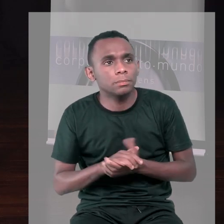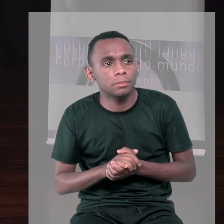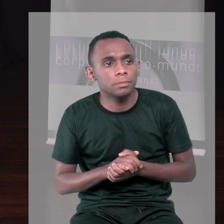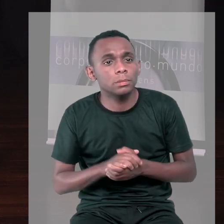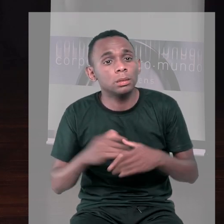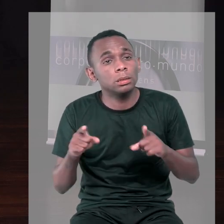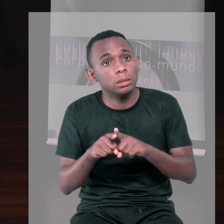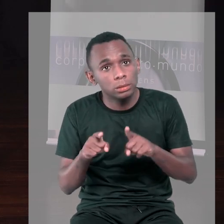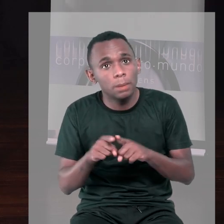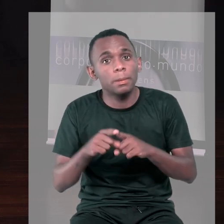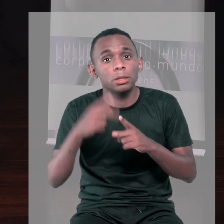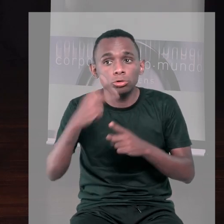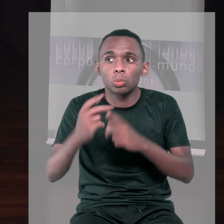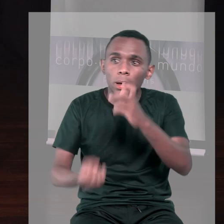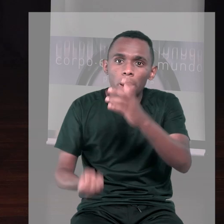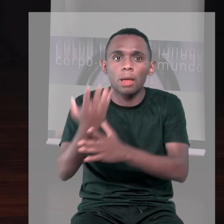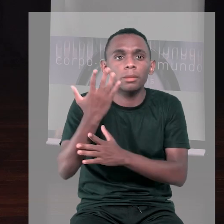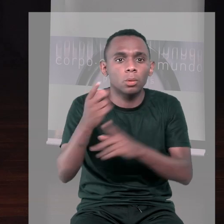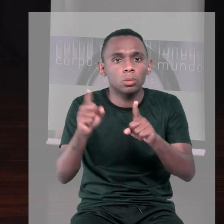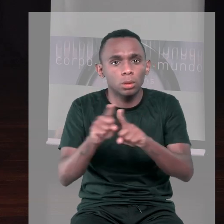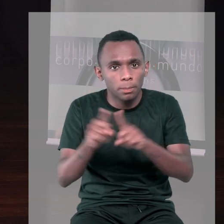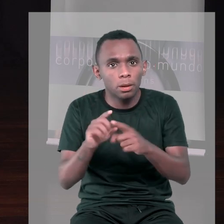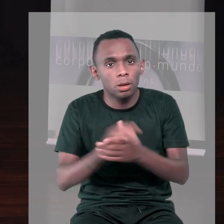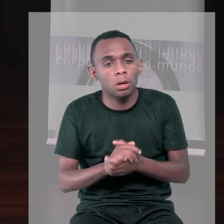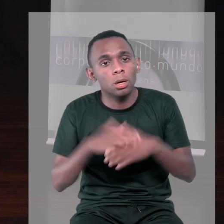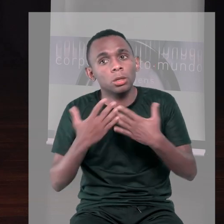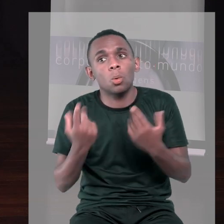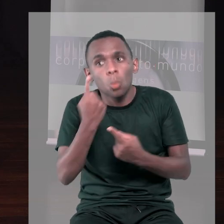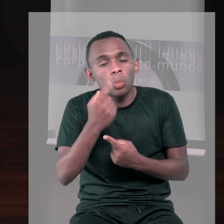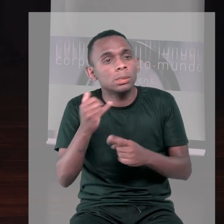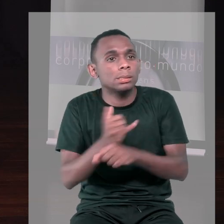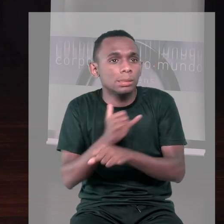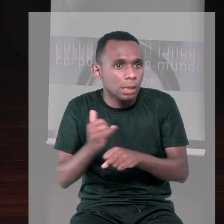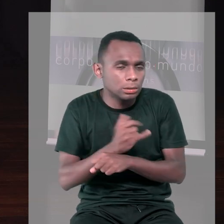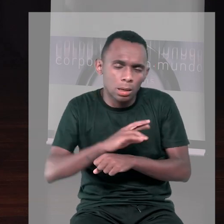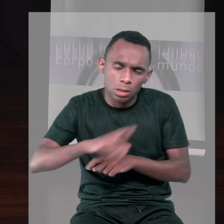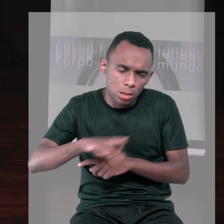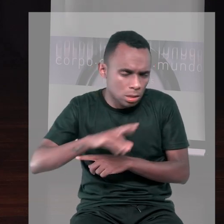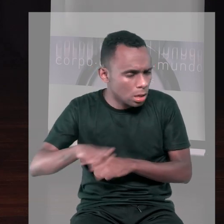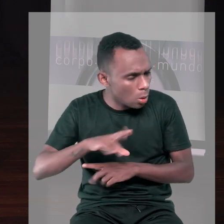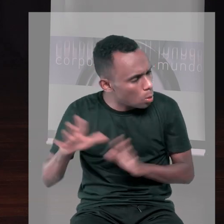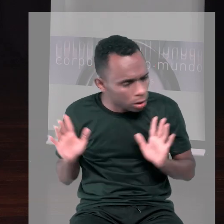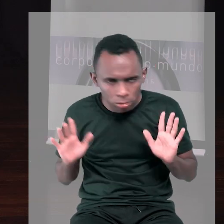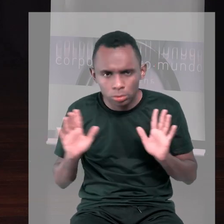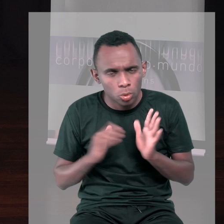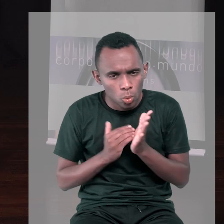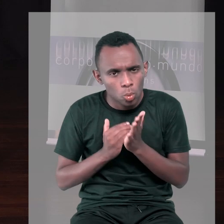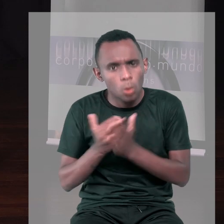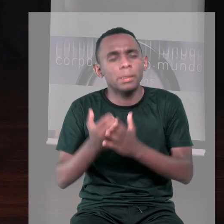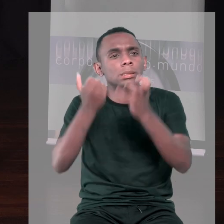dos elementos, mas não é, evidentemente, um princípio de explicação. E, portanto, outra vez, eu acho que ela